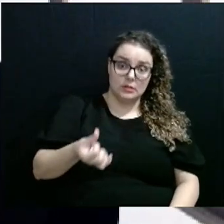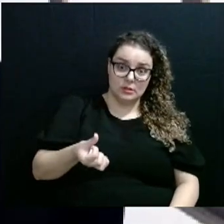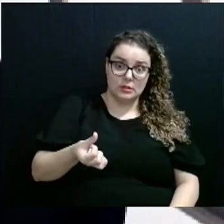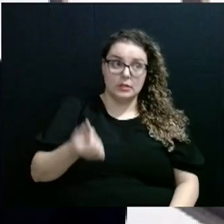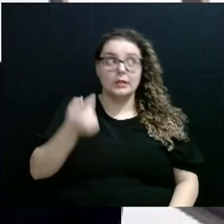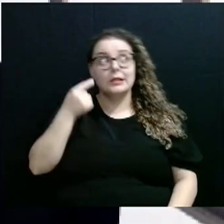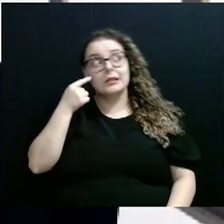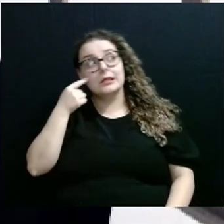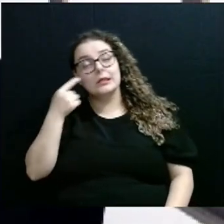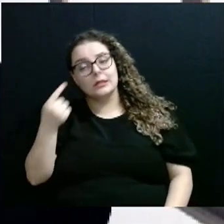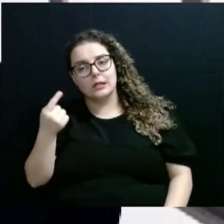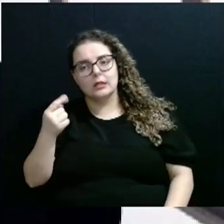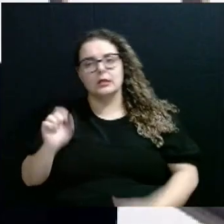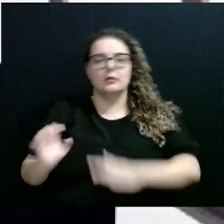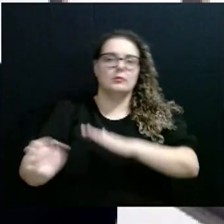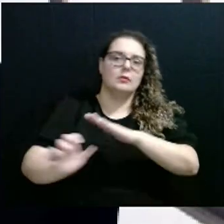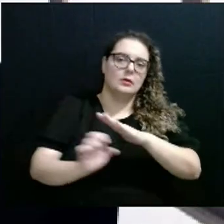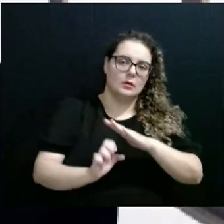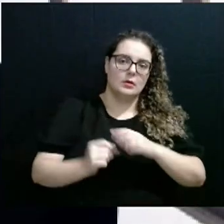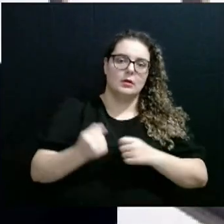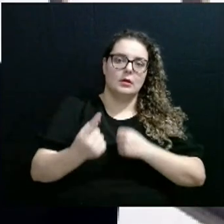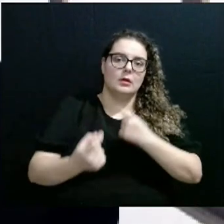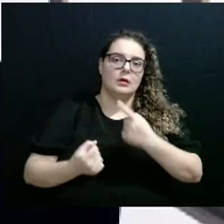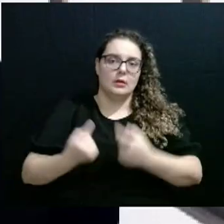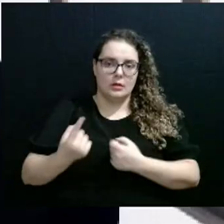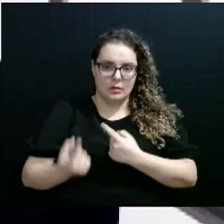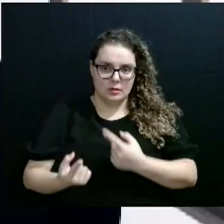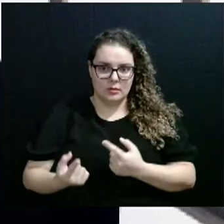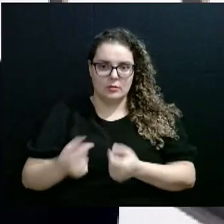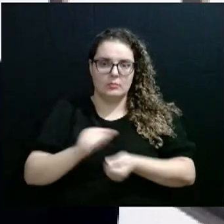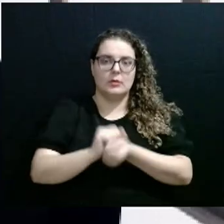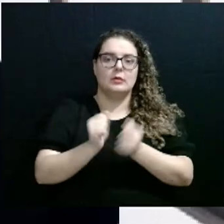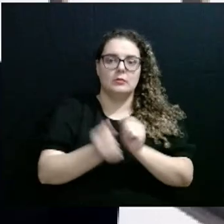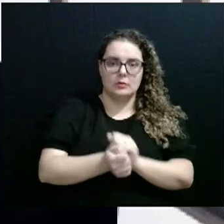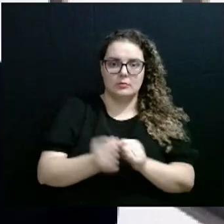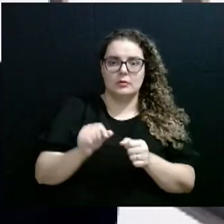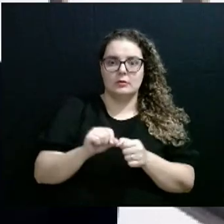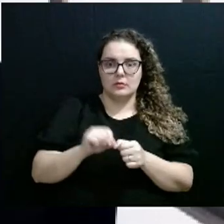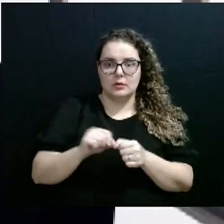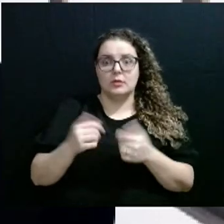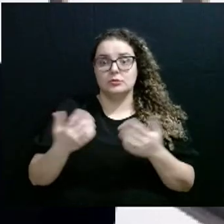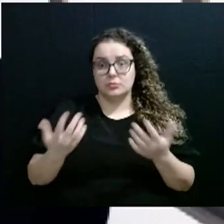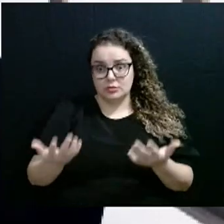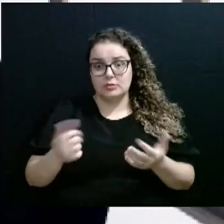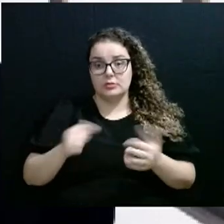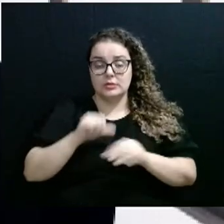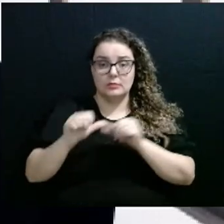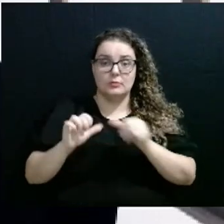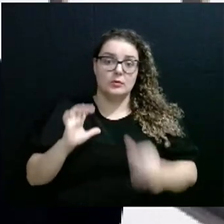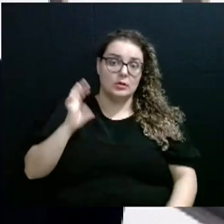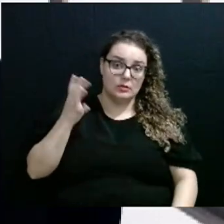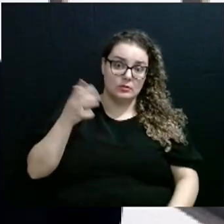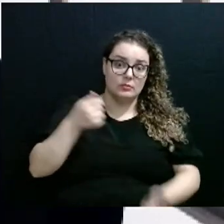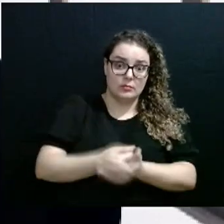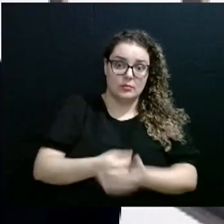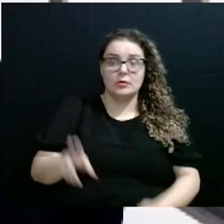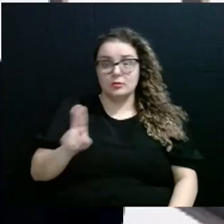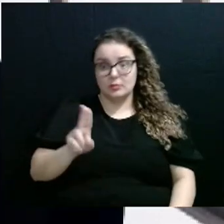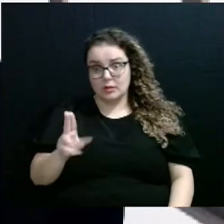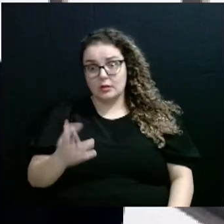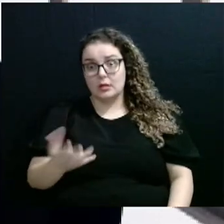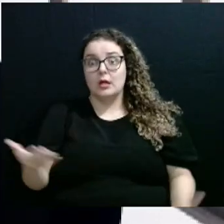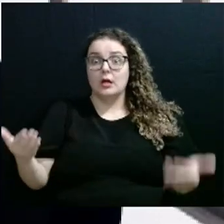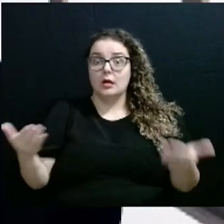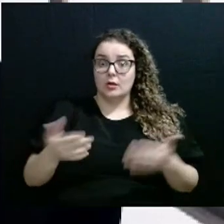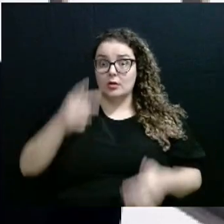empresas teriam alguns anos para poder fazer com que essa mudança seja de fato implementada. Agora, a própria Constituição,